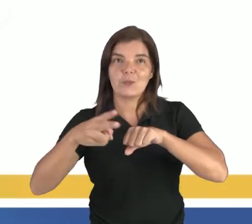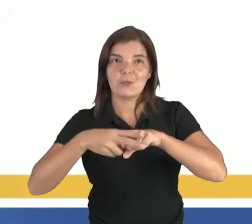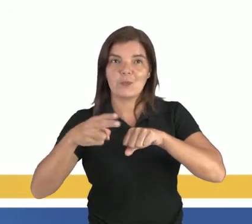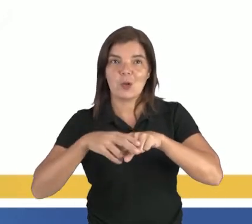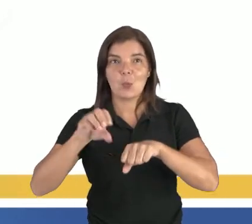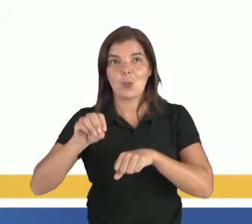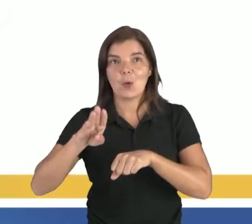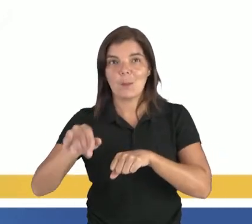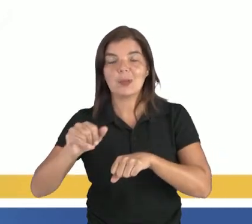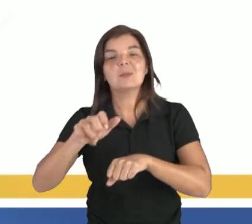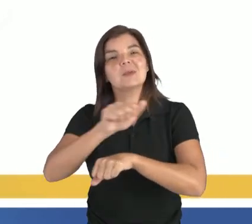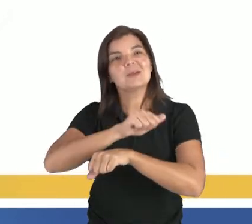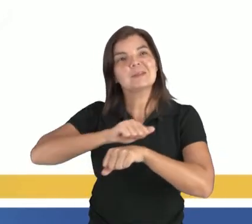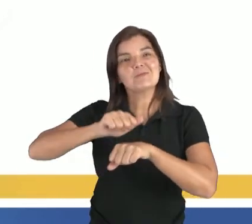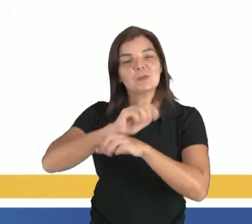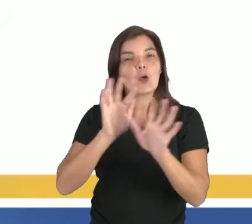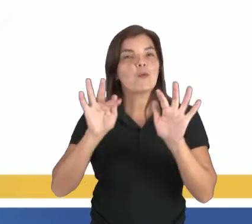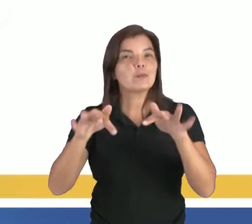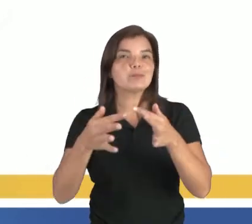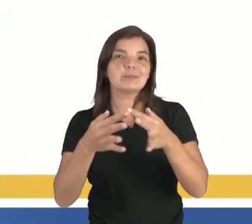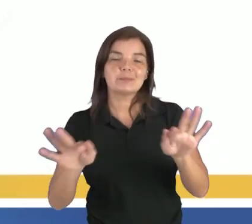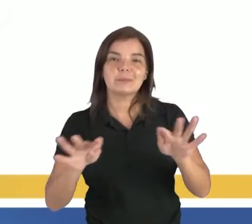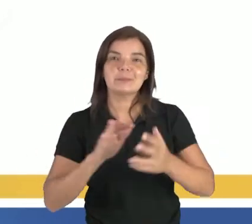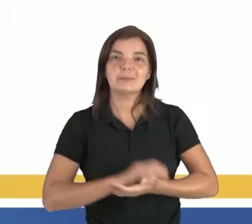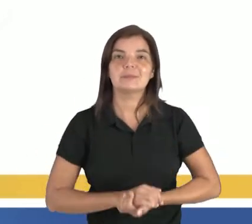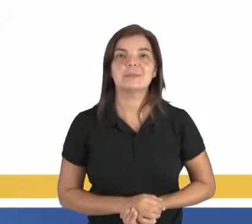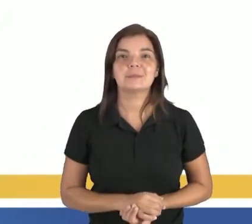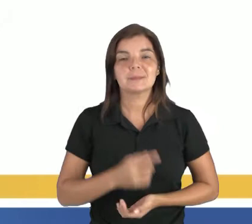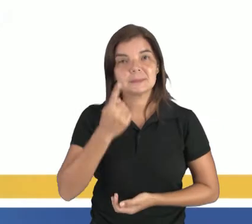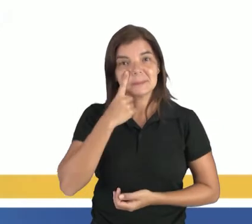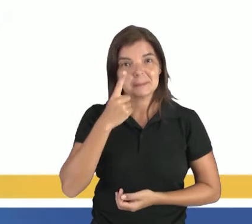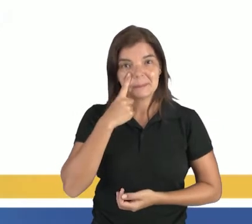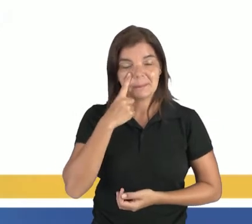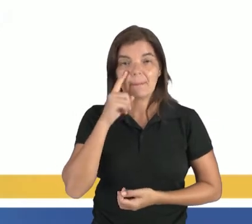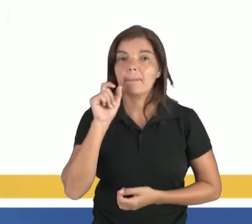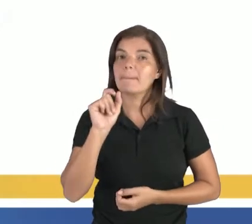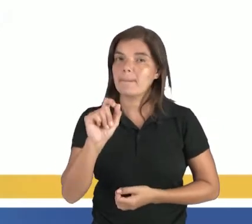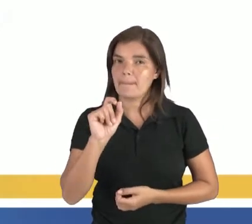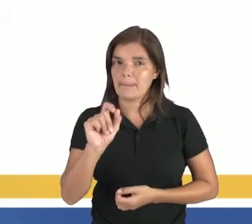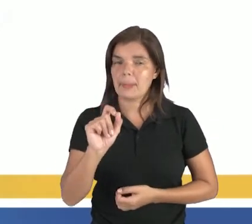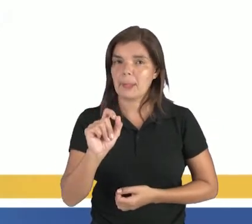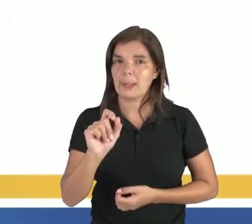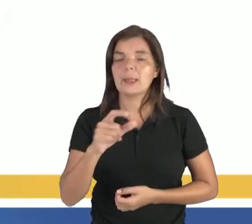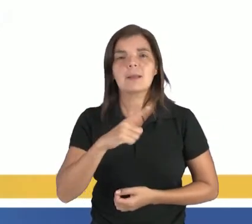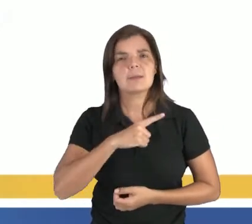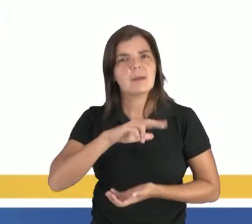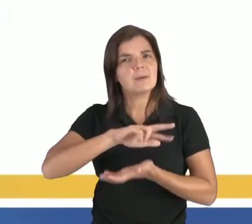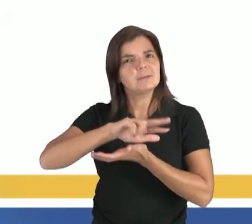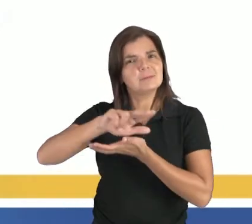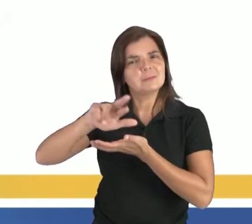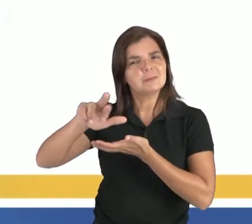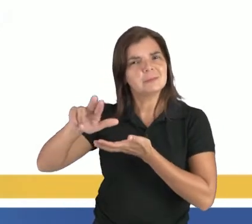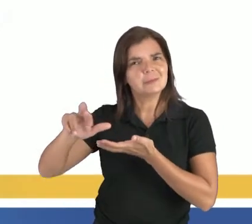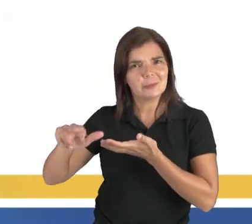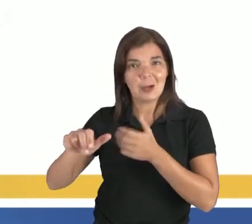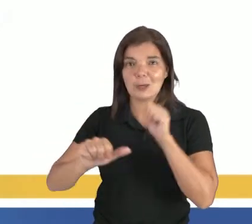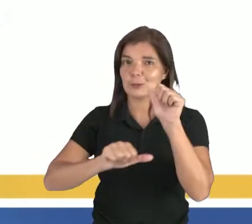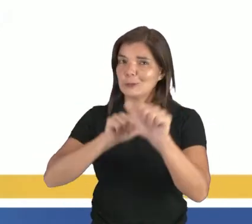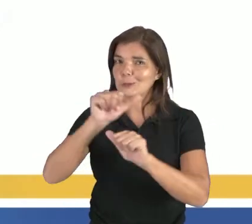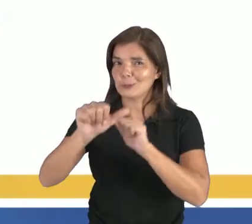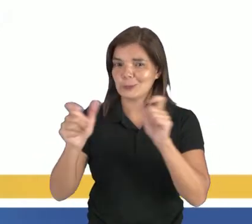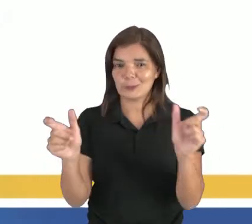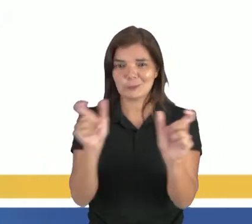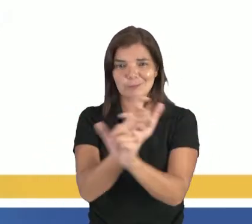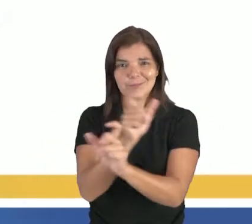objeto e advérbio no final da frase. Observaram carefully que ele teve várias posições